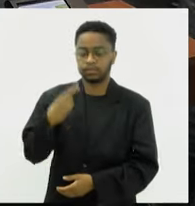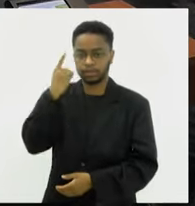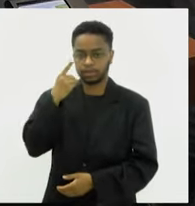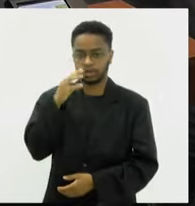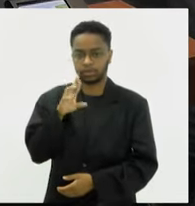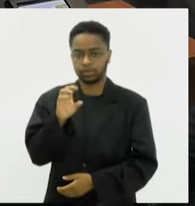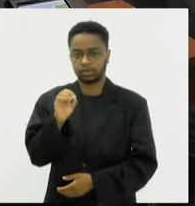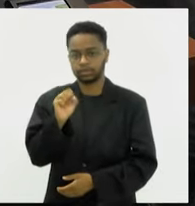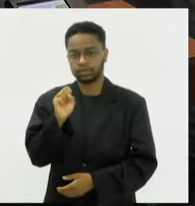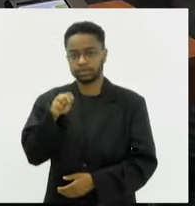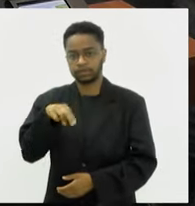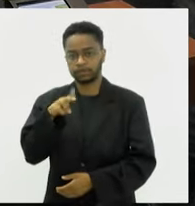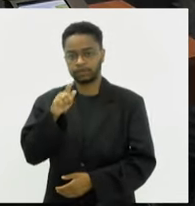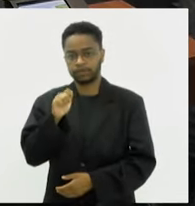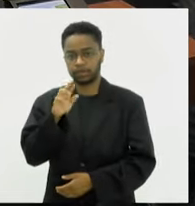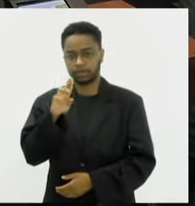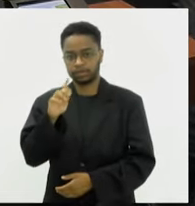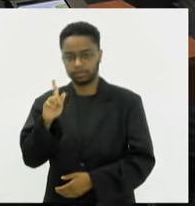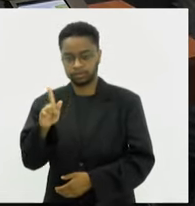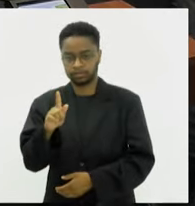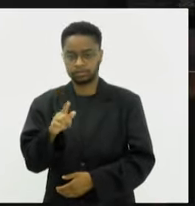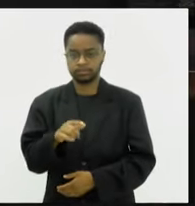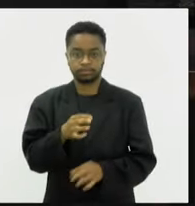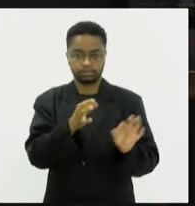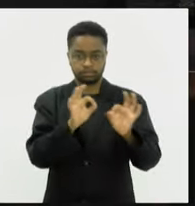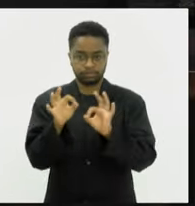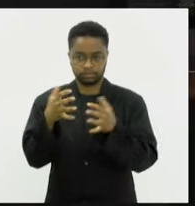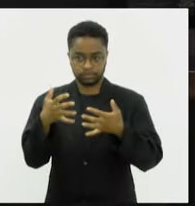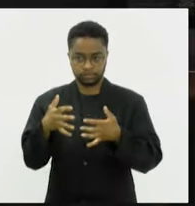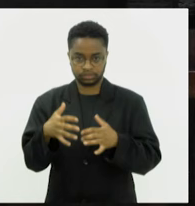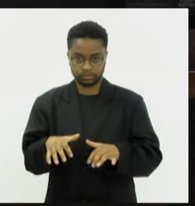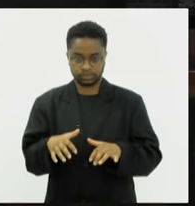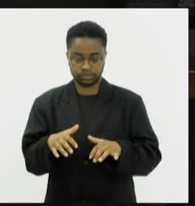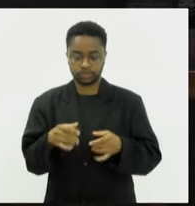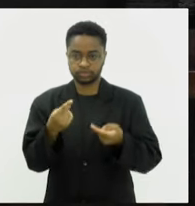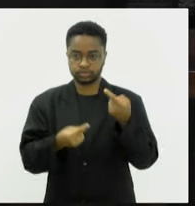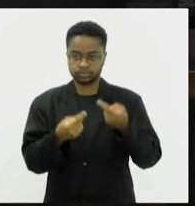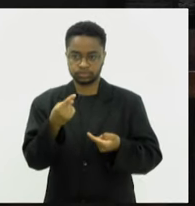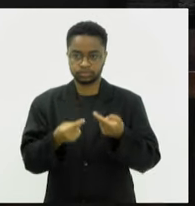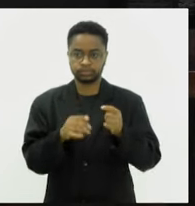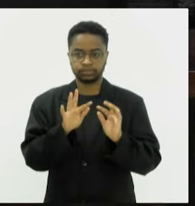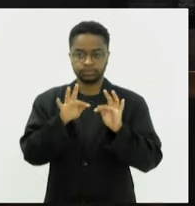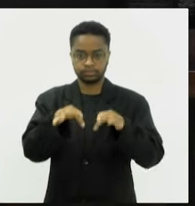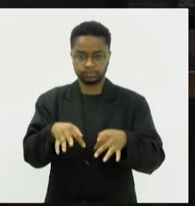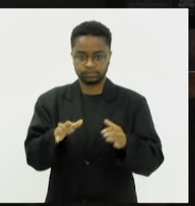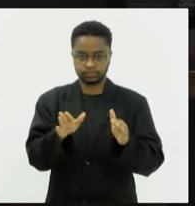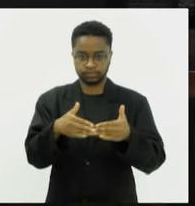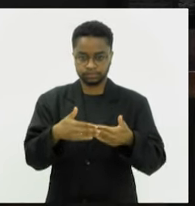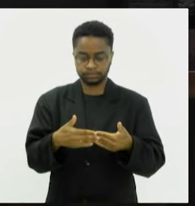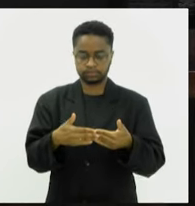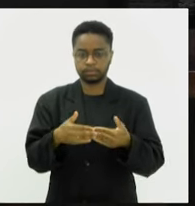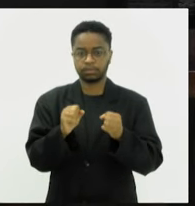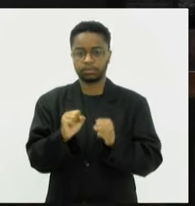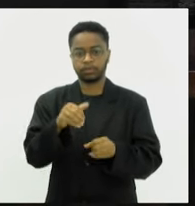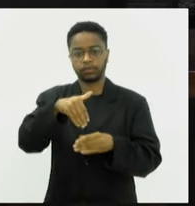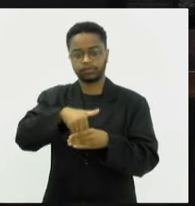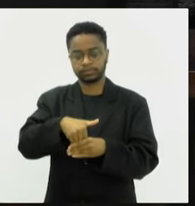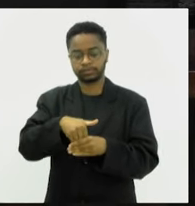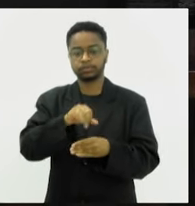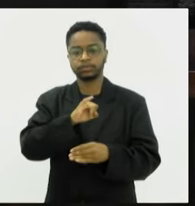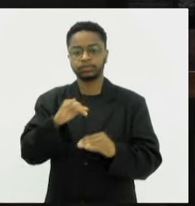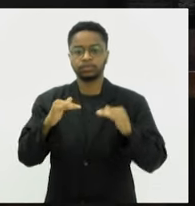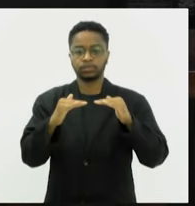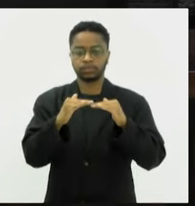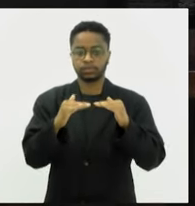conseguindo. Não havendo mais quem queira discutir, encerrada a discussão. Em votação, senhores